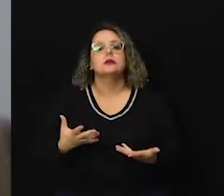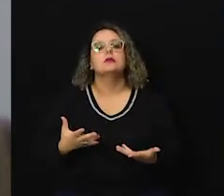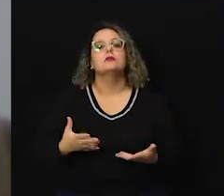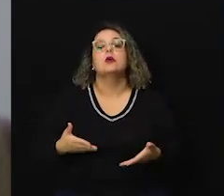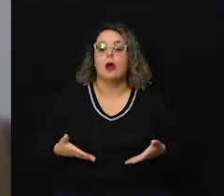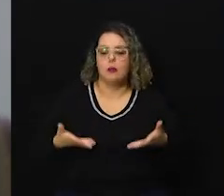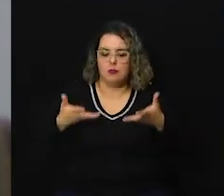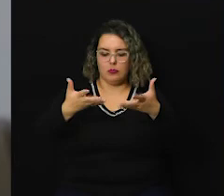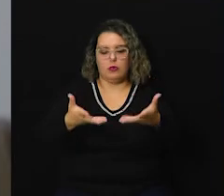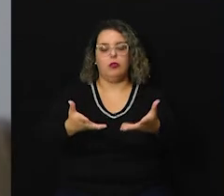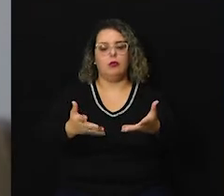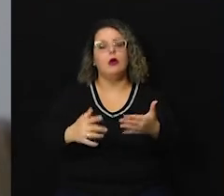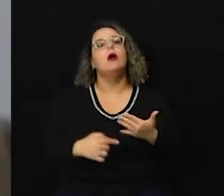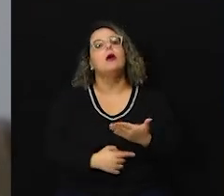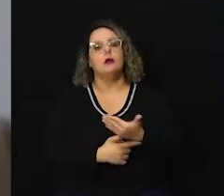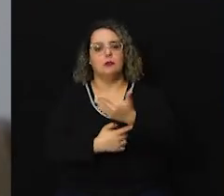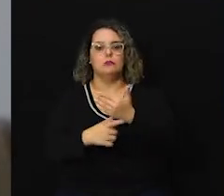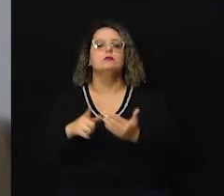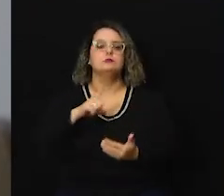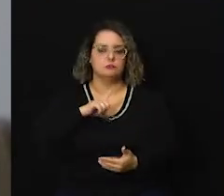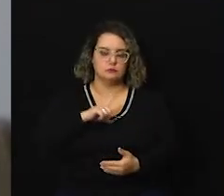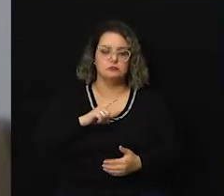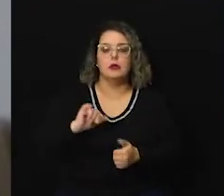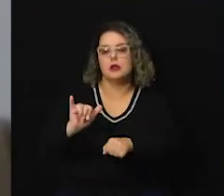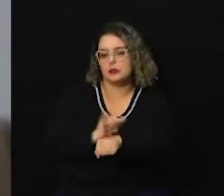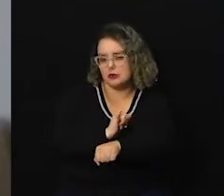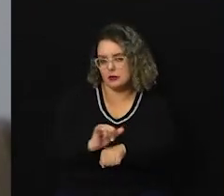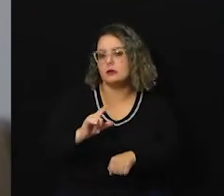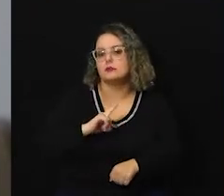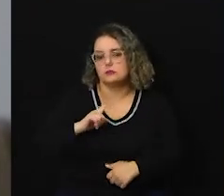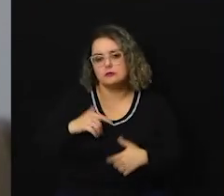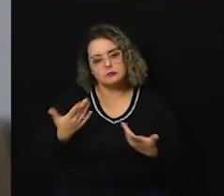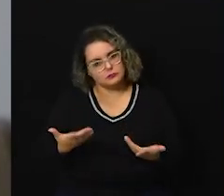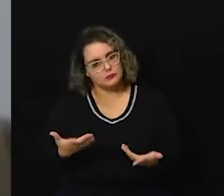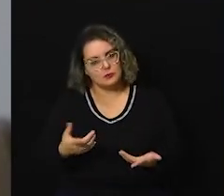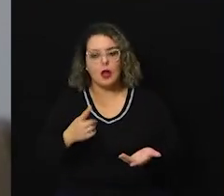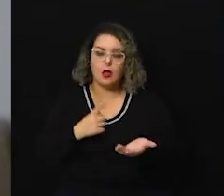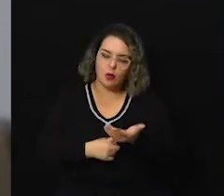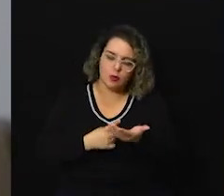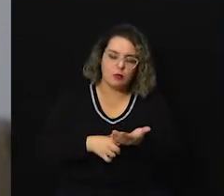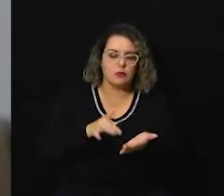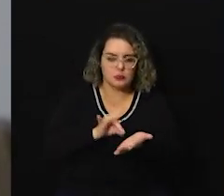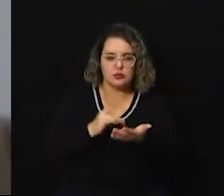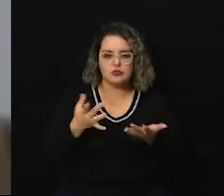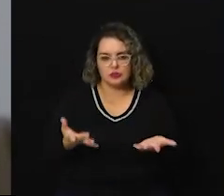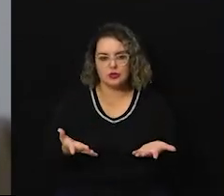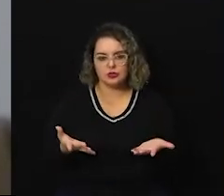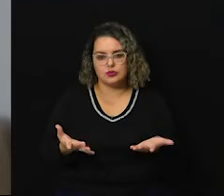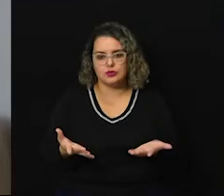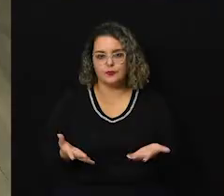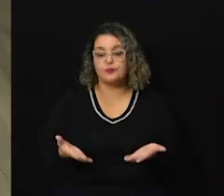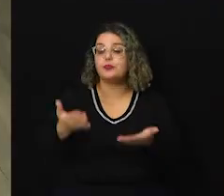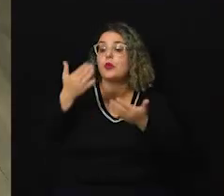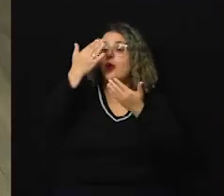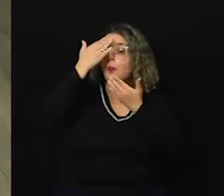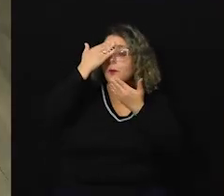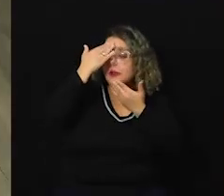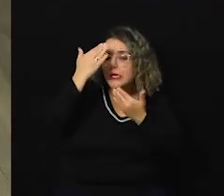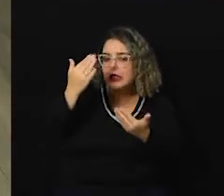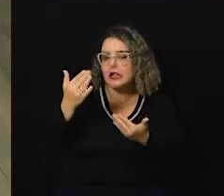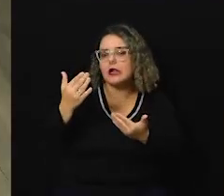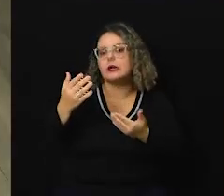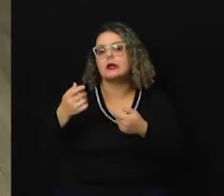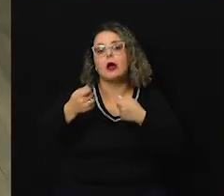tá posto nas tecnologias Existem os mecanismos existem acho que é uma questão de compromisso mesmo Mariana muito obrigada